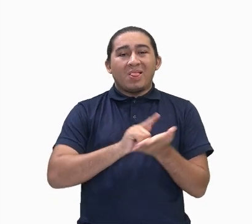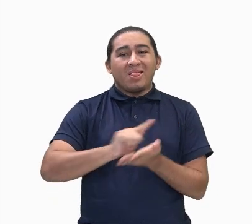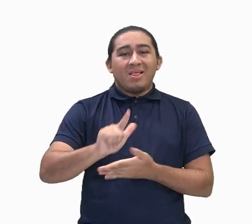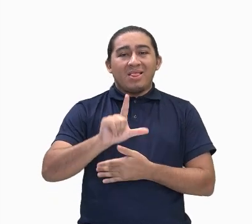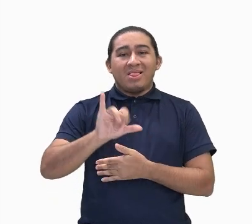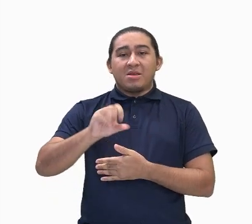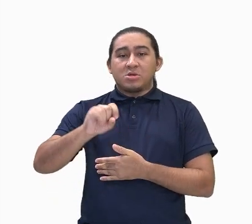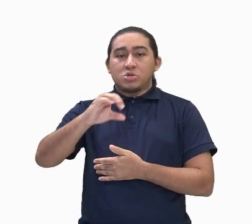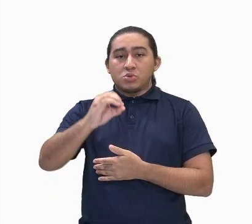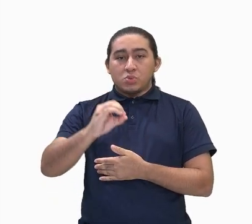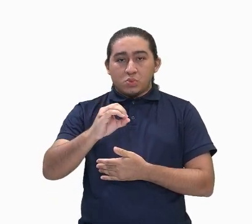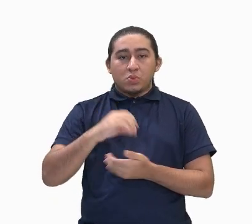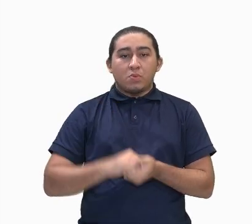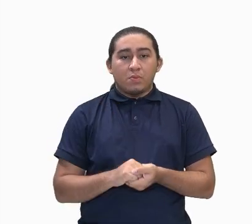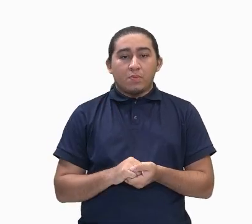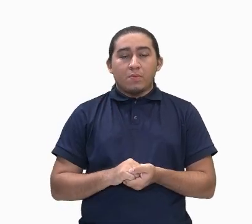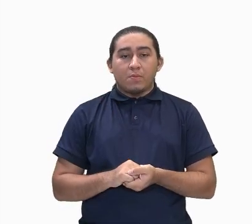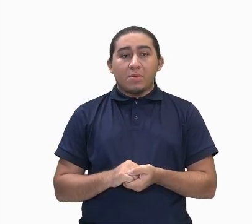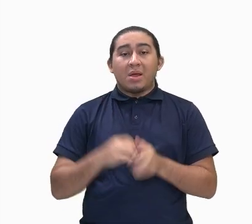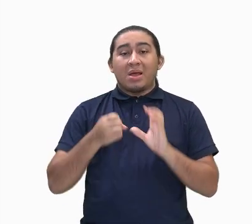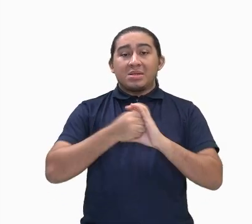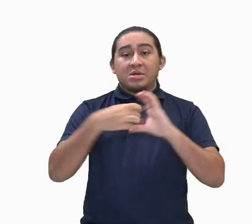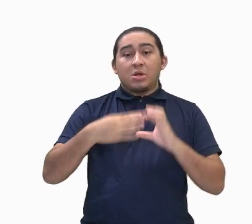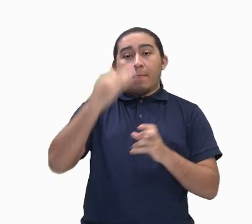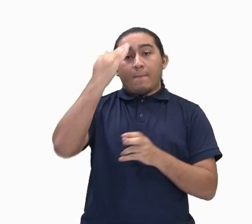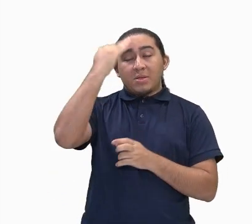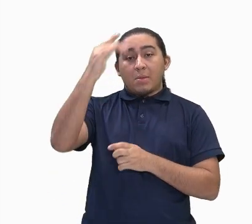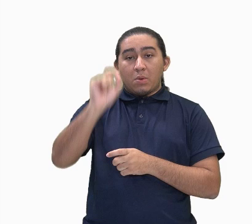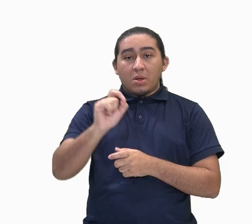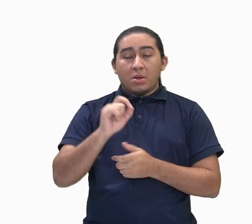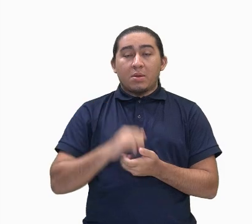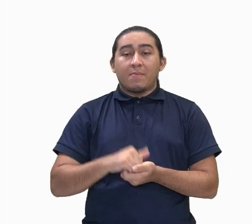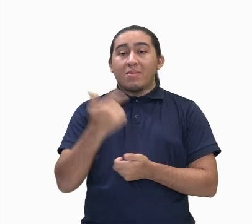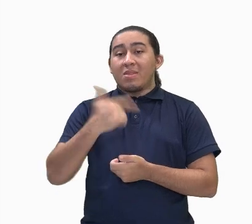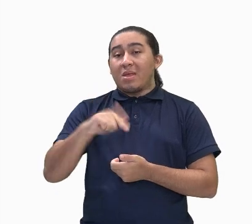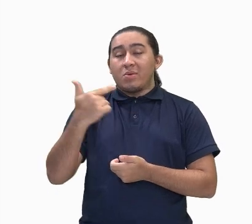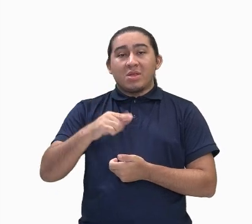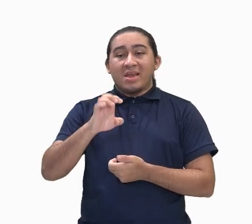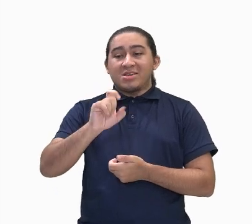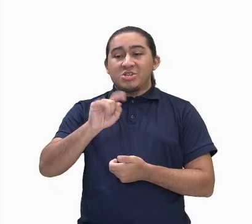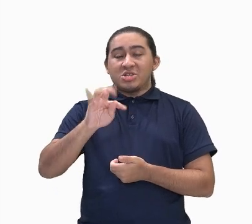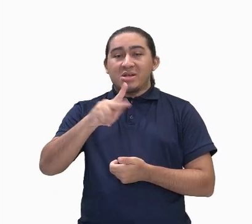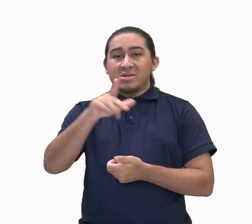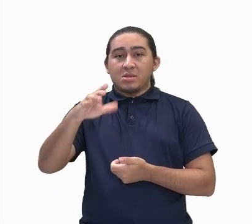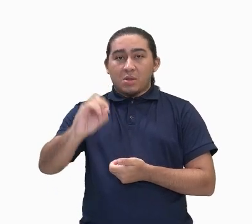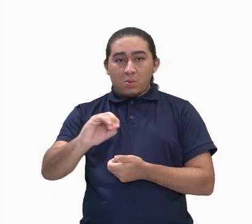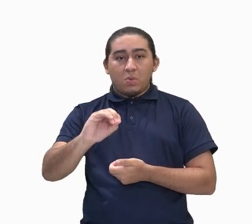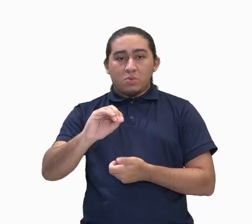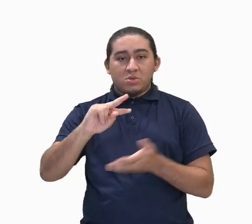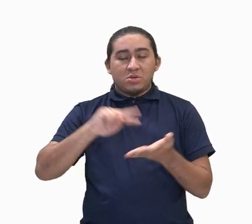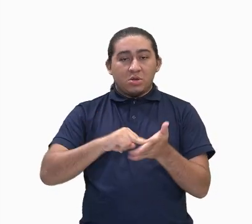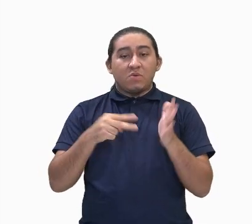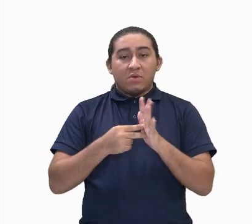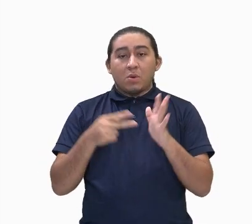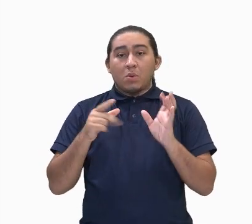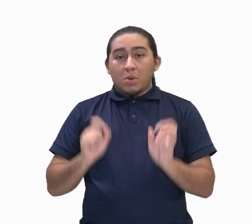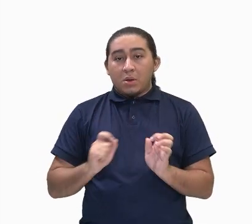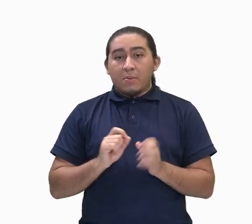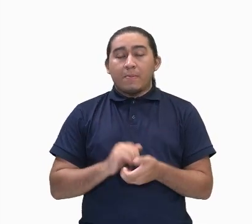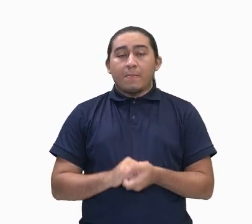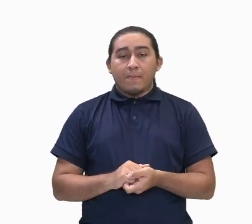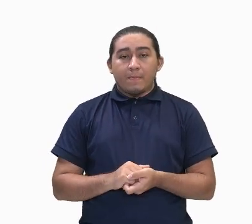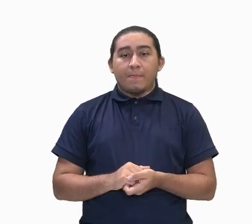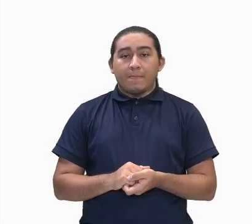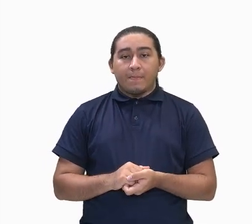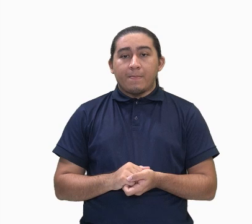não estriado. Sua principal característica é a ausência de estriações, né? Então, como o nome já diz, liso,